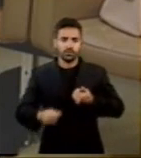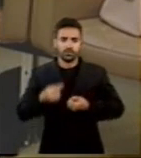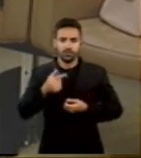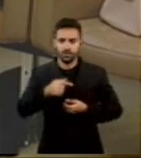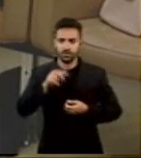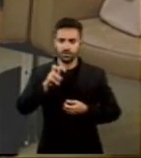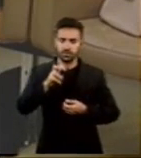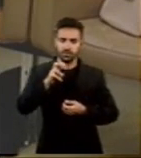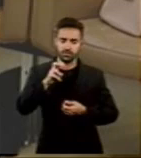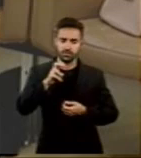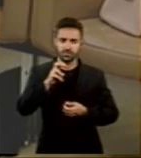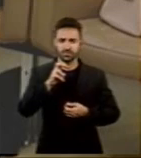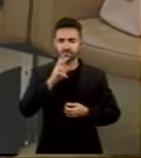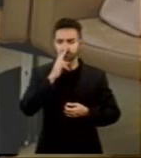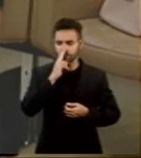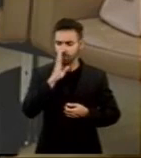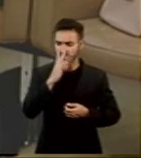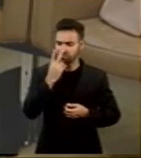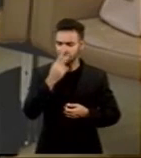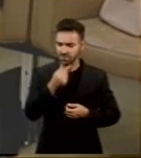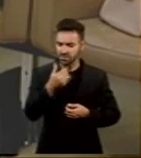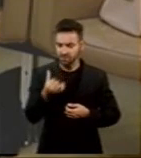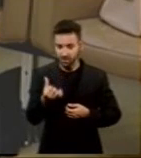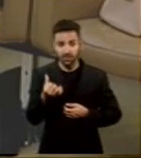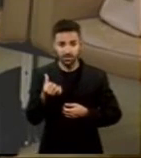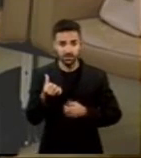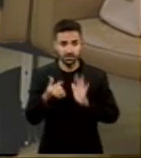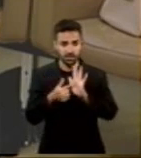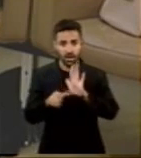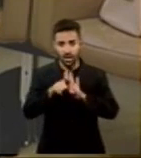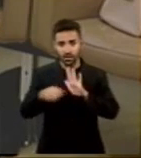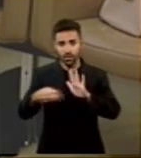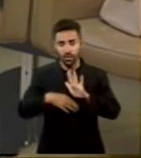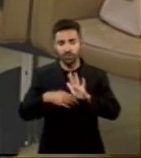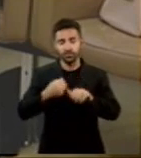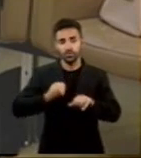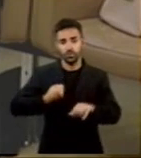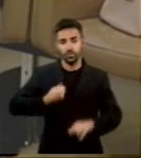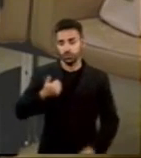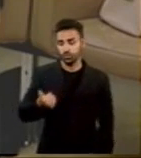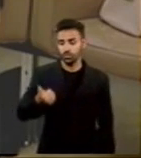75, se não me engano, salvo engano, 76 da outra, da lei nova, da lei